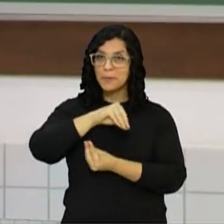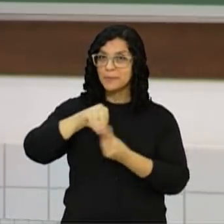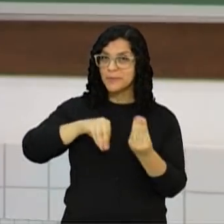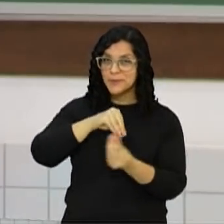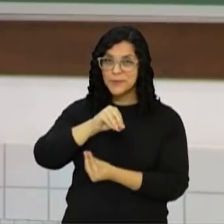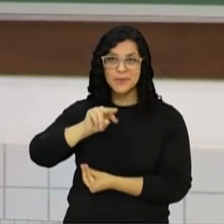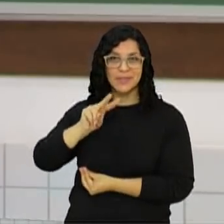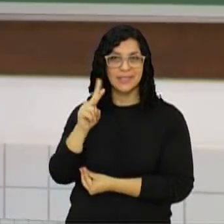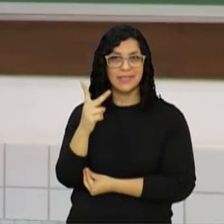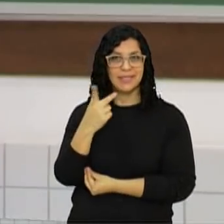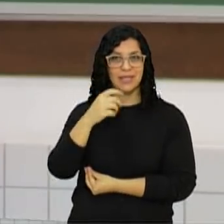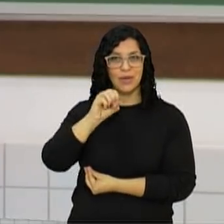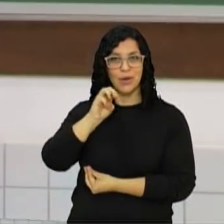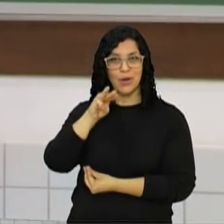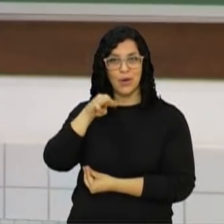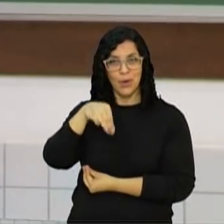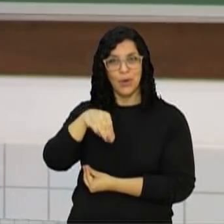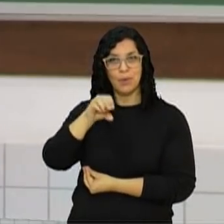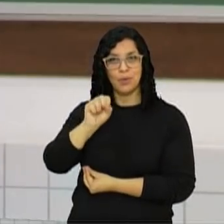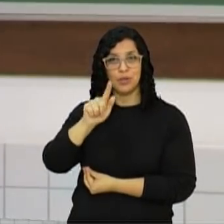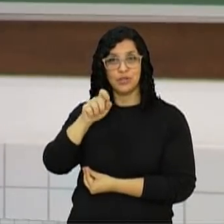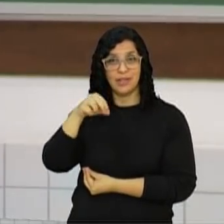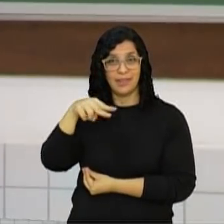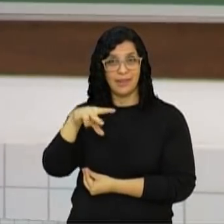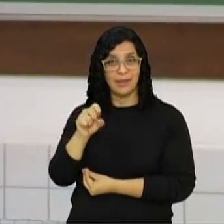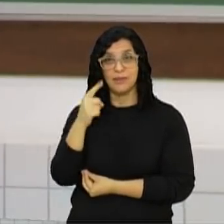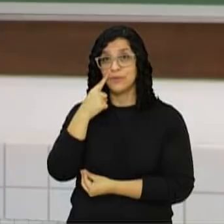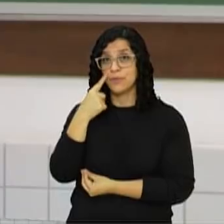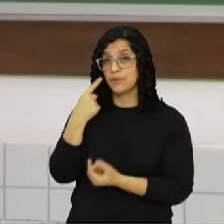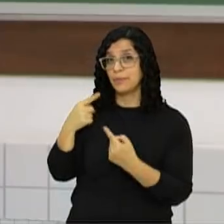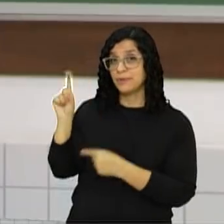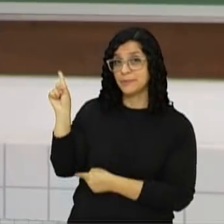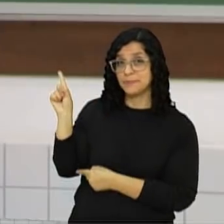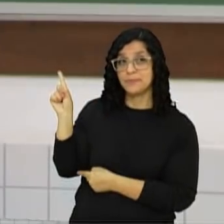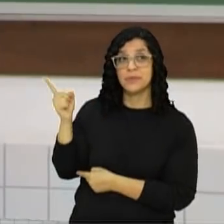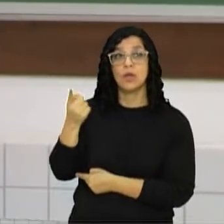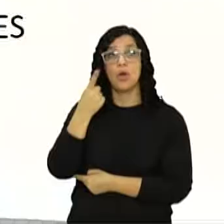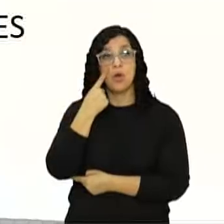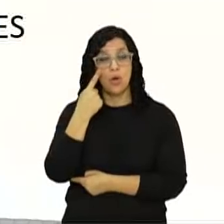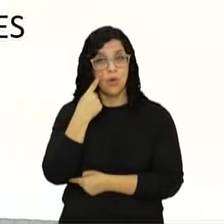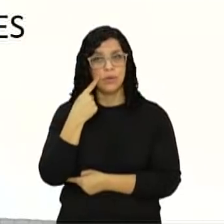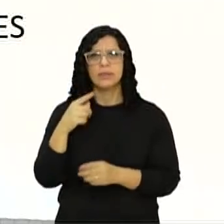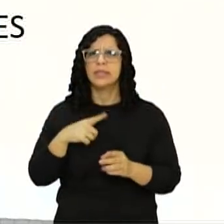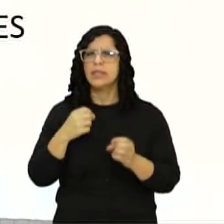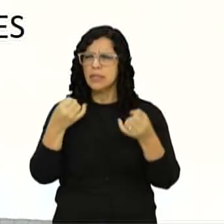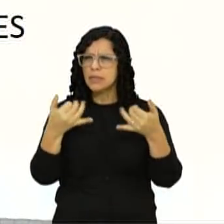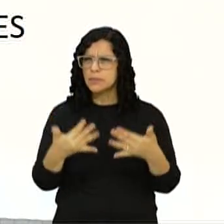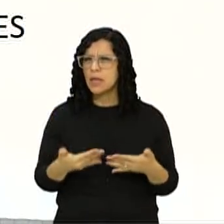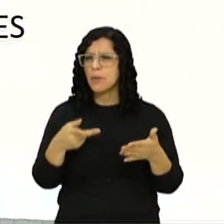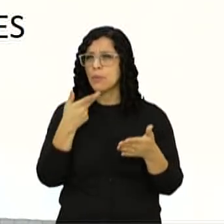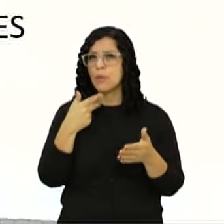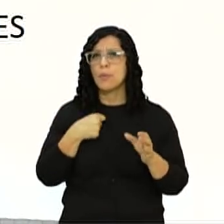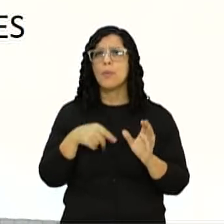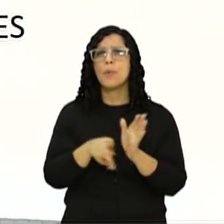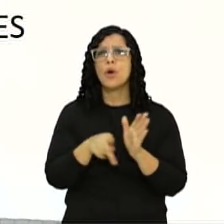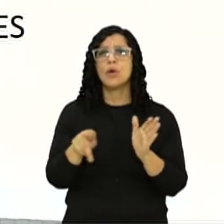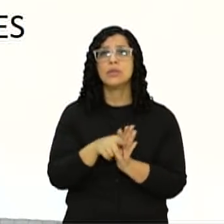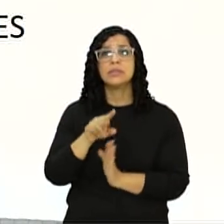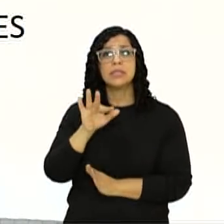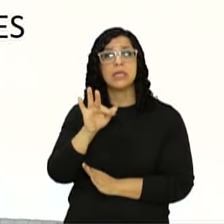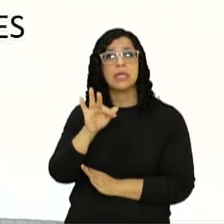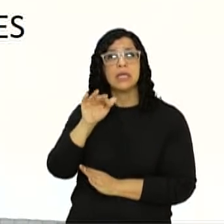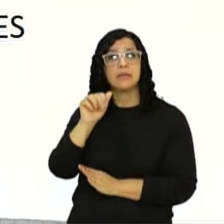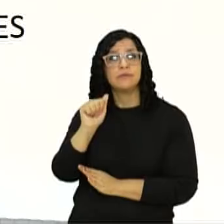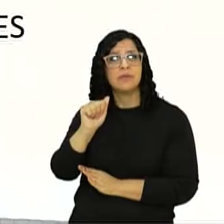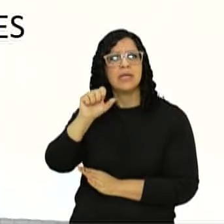que é uma mistura homogênea, mas daqui a pouquinho. Vamos voltar para a nossa tela? Lembra que eu falei que eu posso classificar